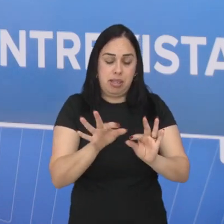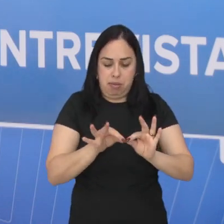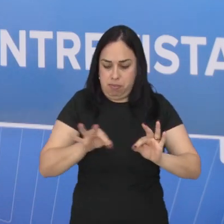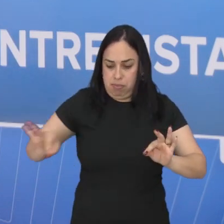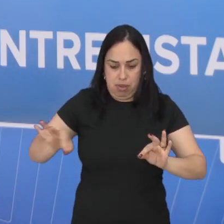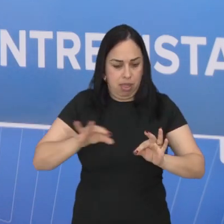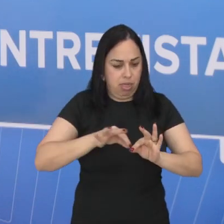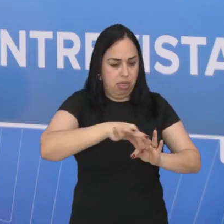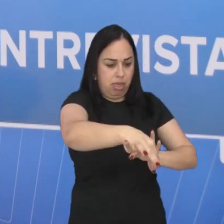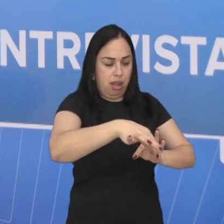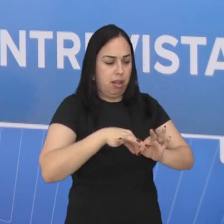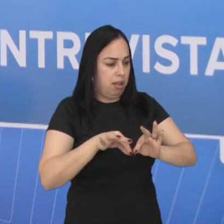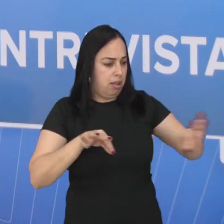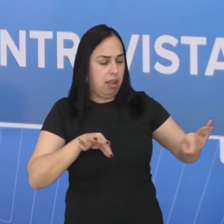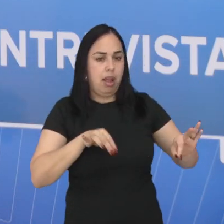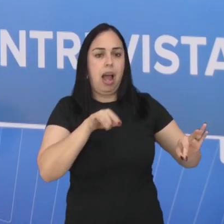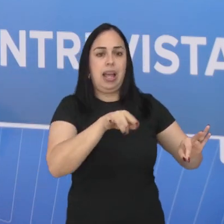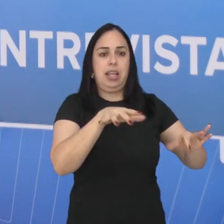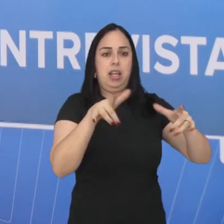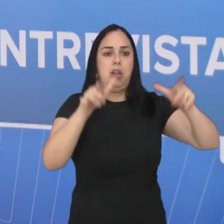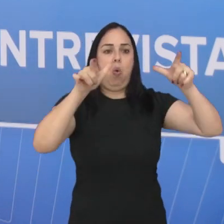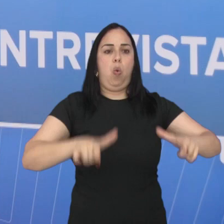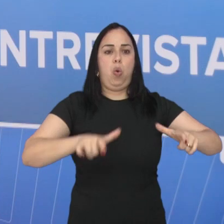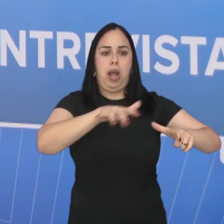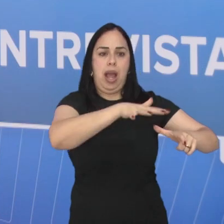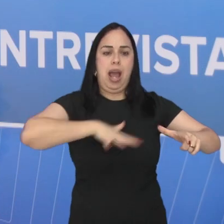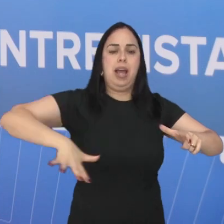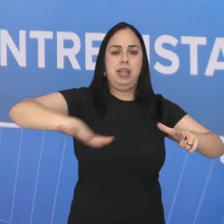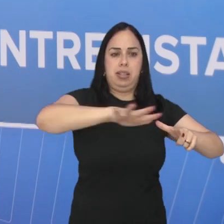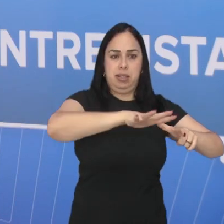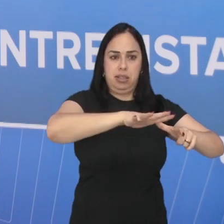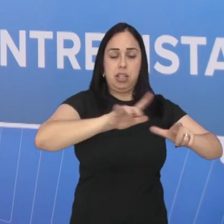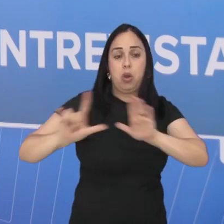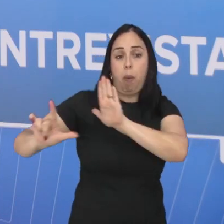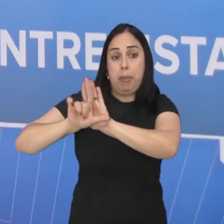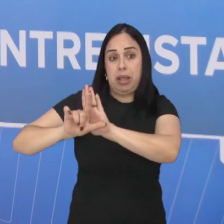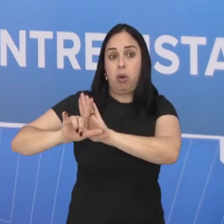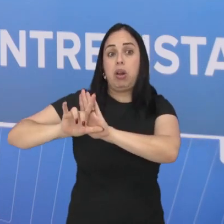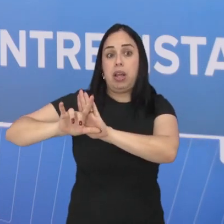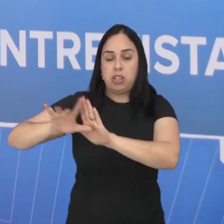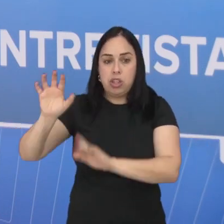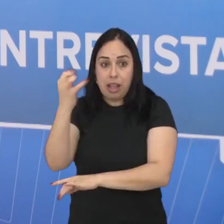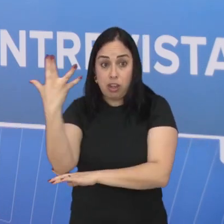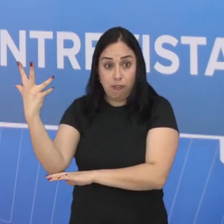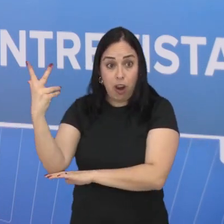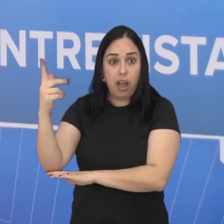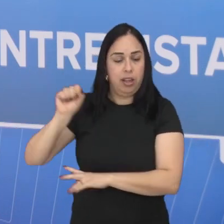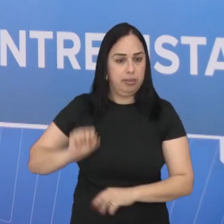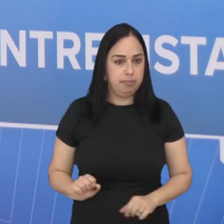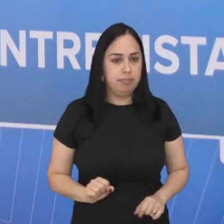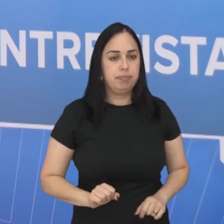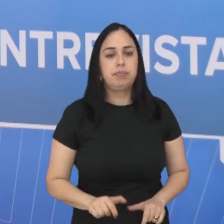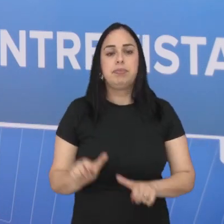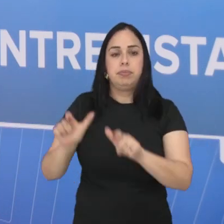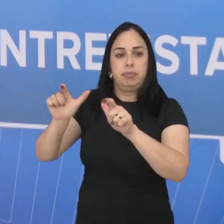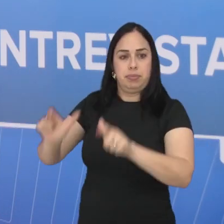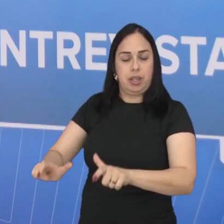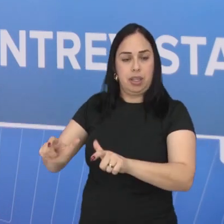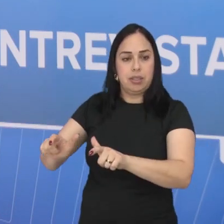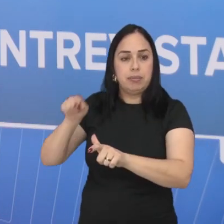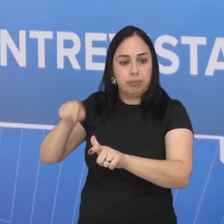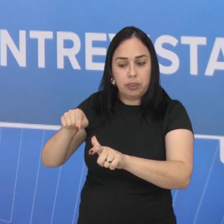raio específico pela largura do rio e elas são definidas pelo Código Florestal Brasileiro. As unidades de conservação, as áreas